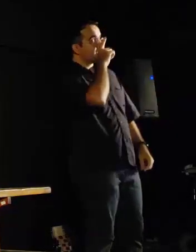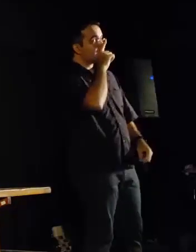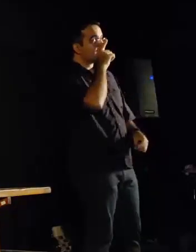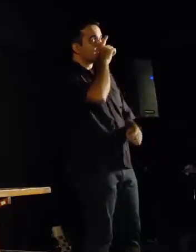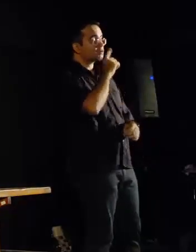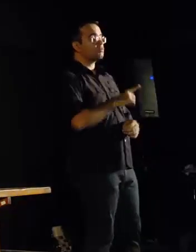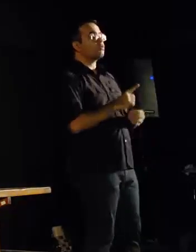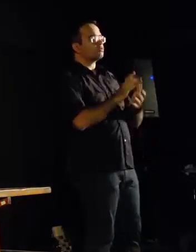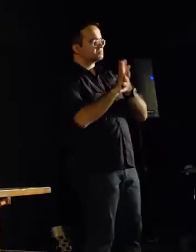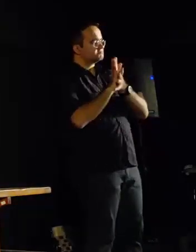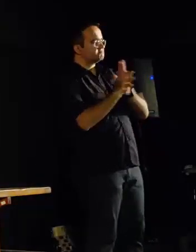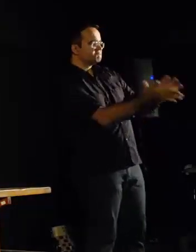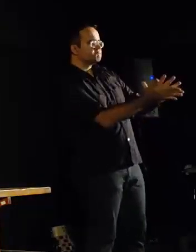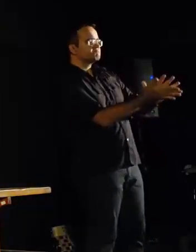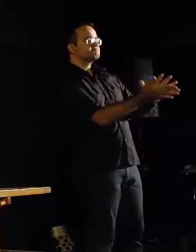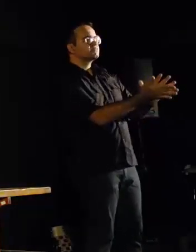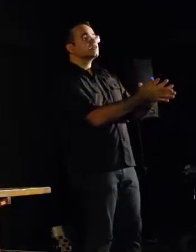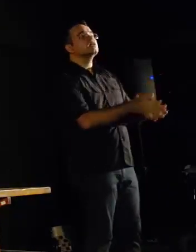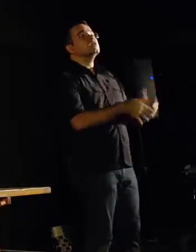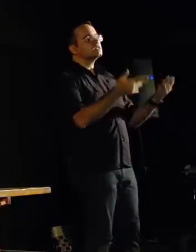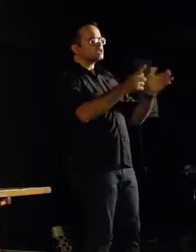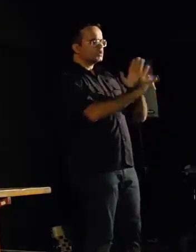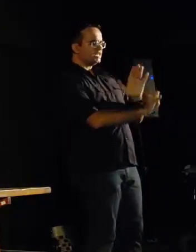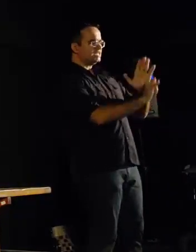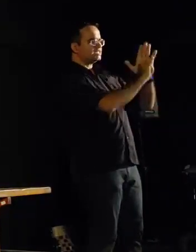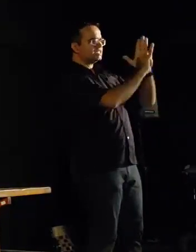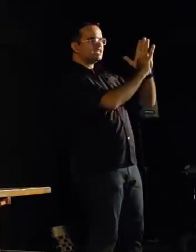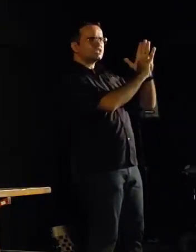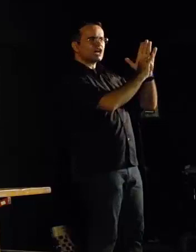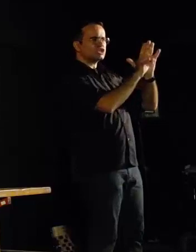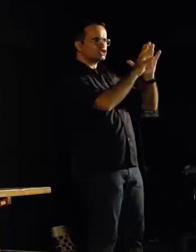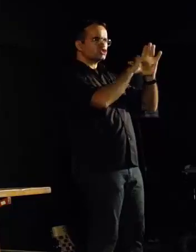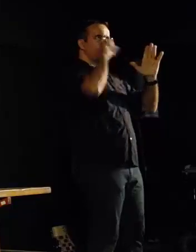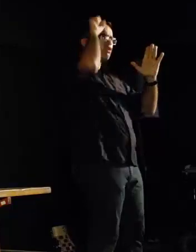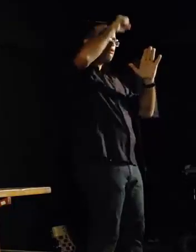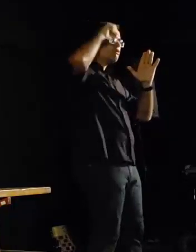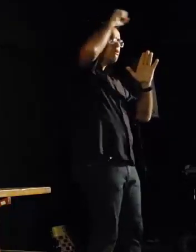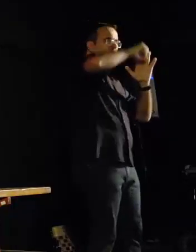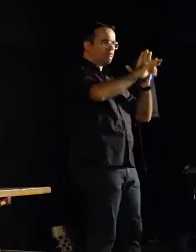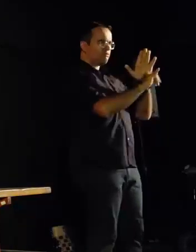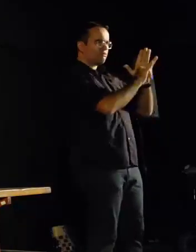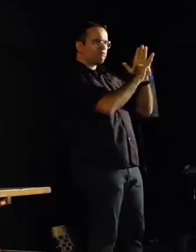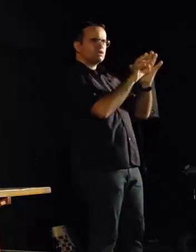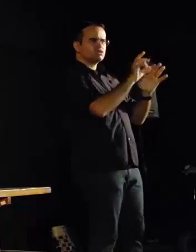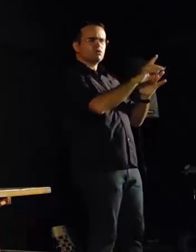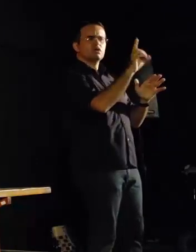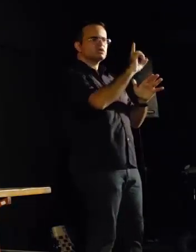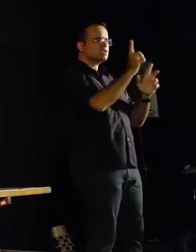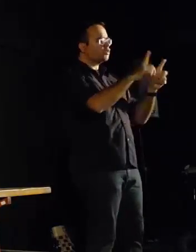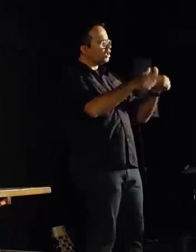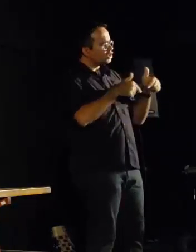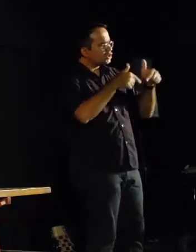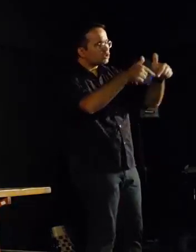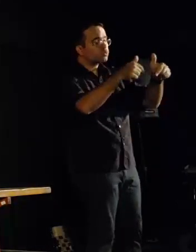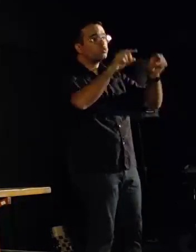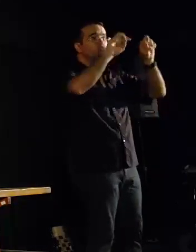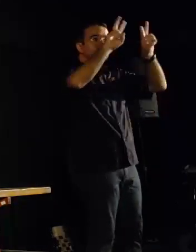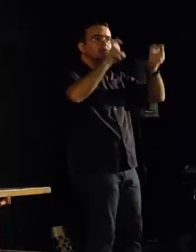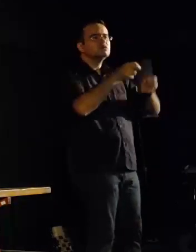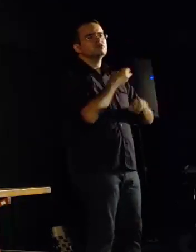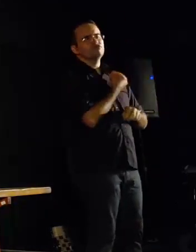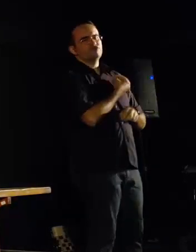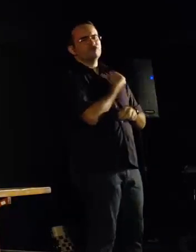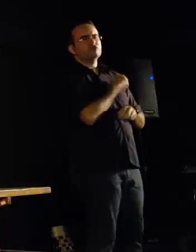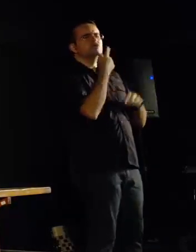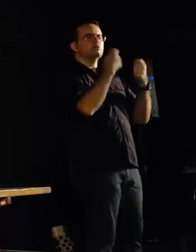comporta a vida e não comporta a luta. A identidade, ela é pequena demais para dar conta dos desafios do nosso tempo. E a política identitária, a política